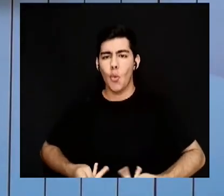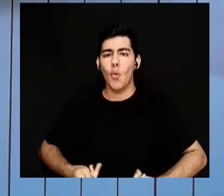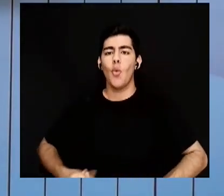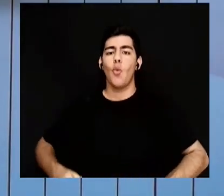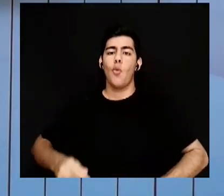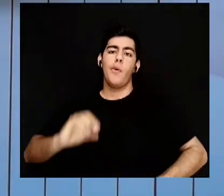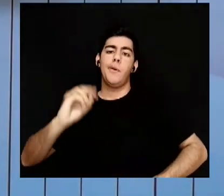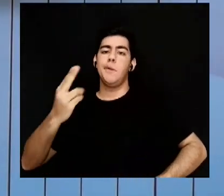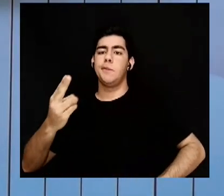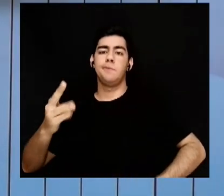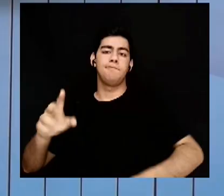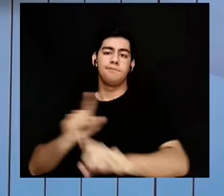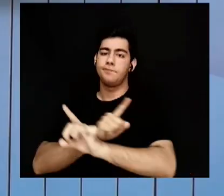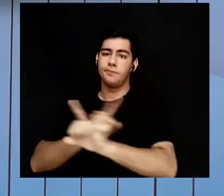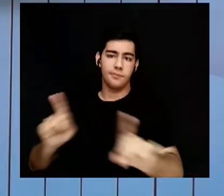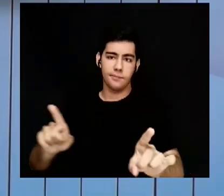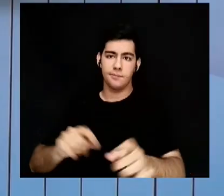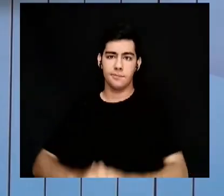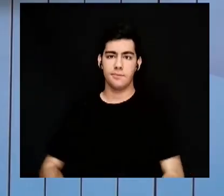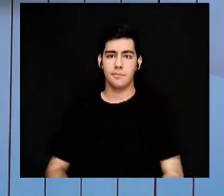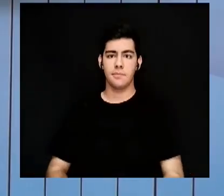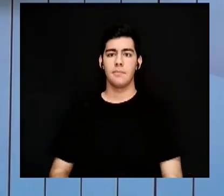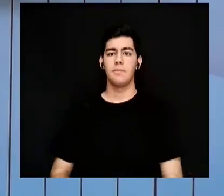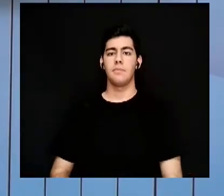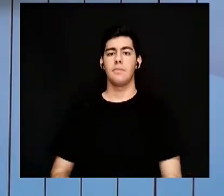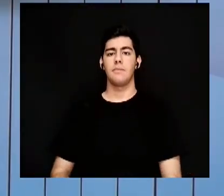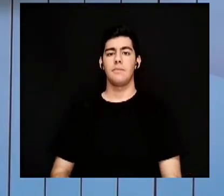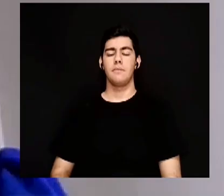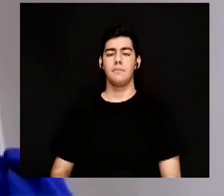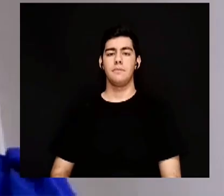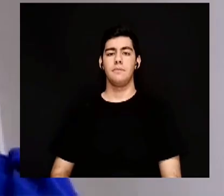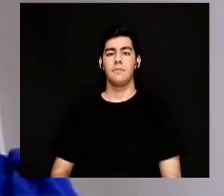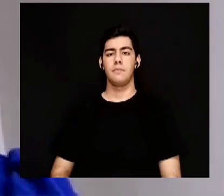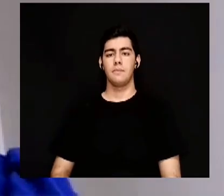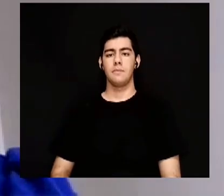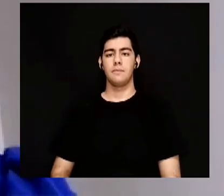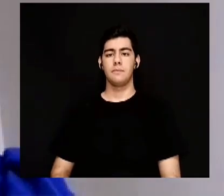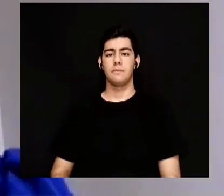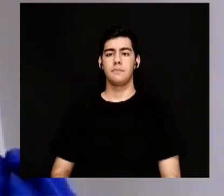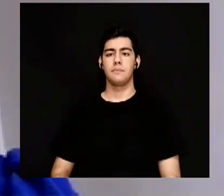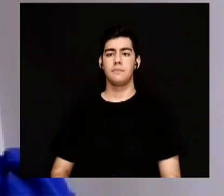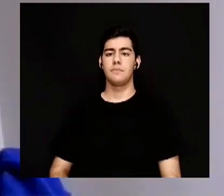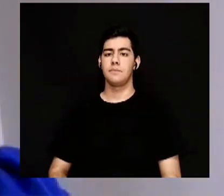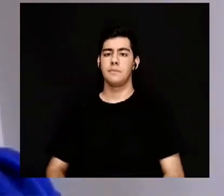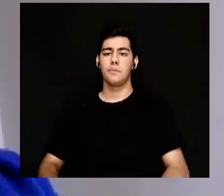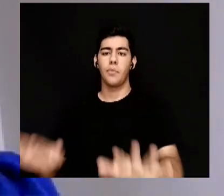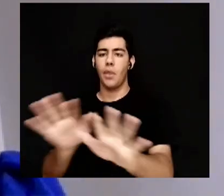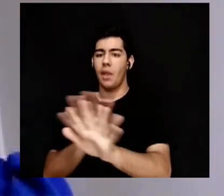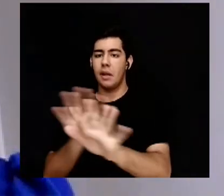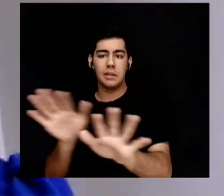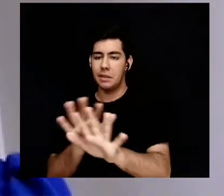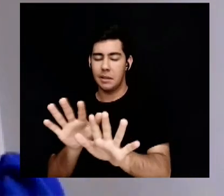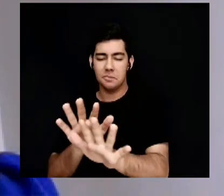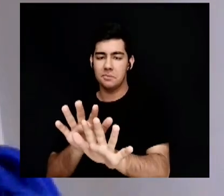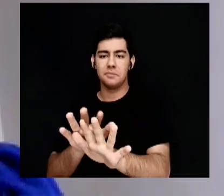é a tendência de todas nós mulheres? Não está escrito em pedra, não, de forma alguma.